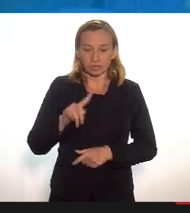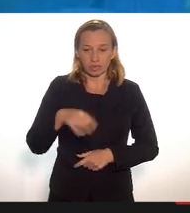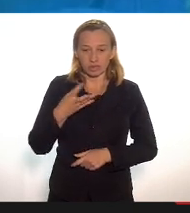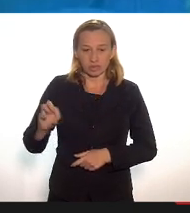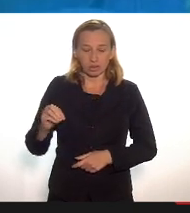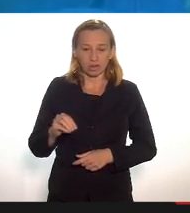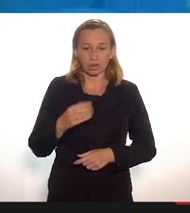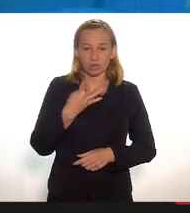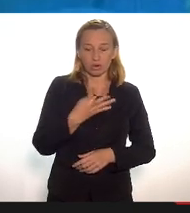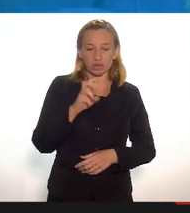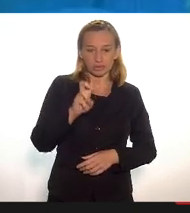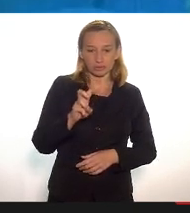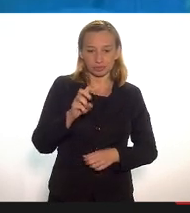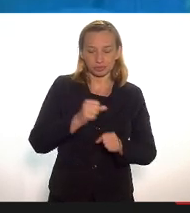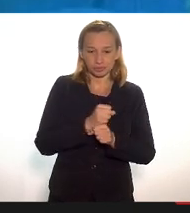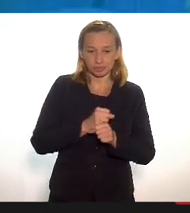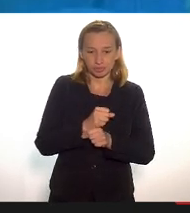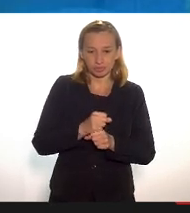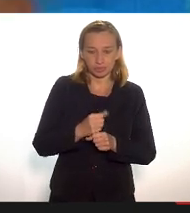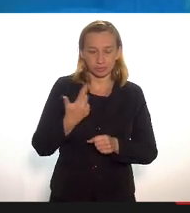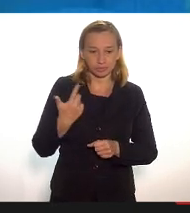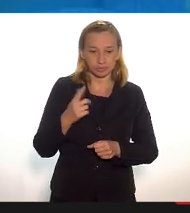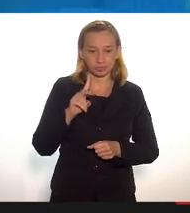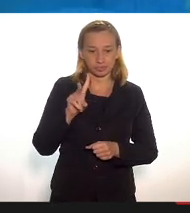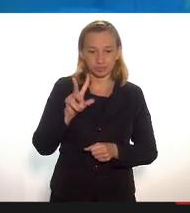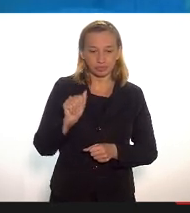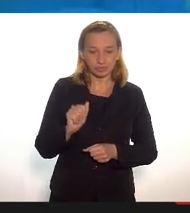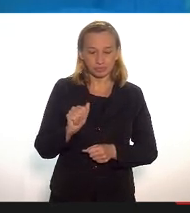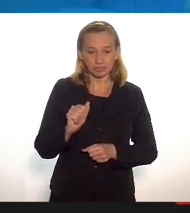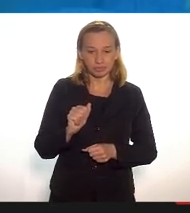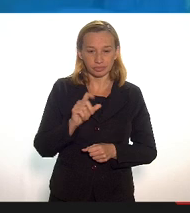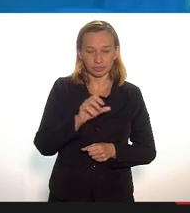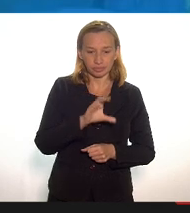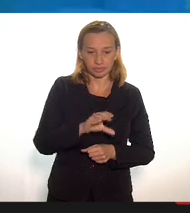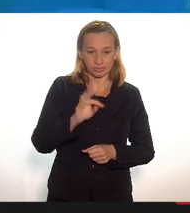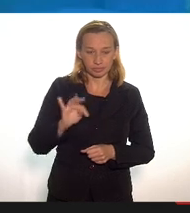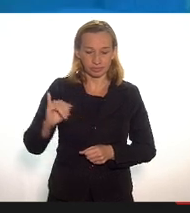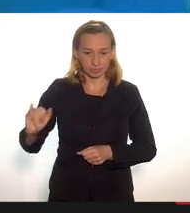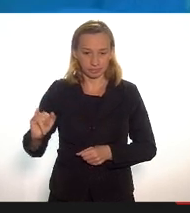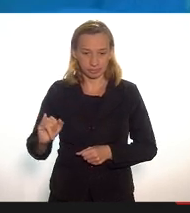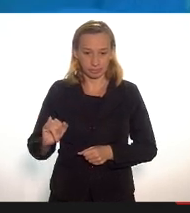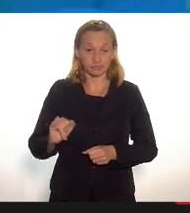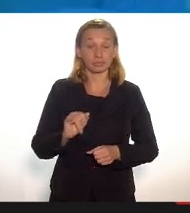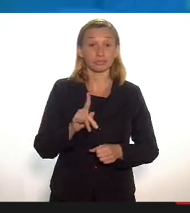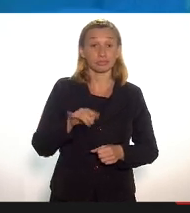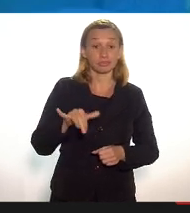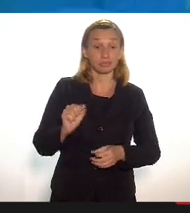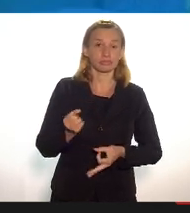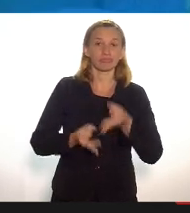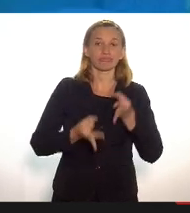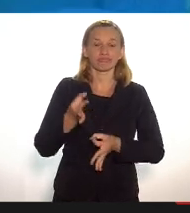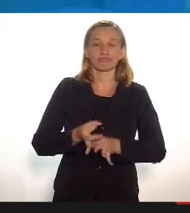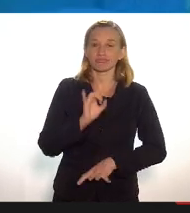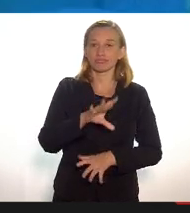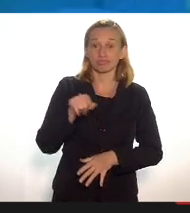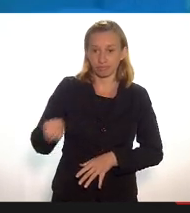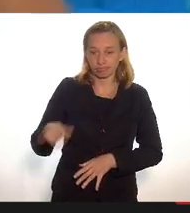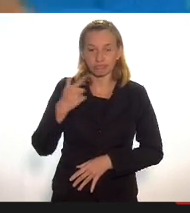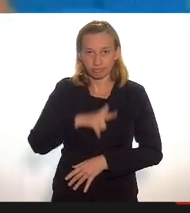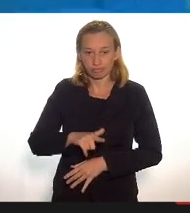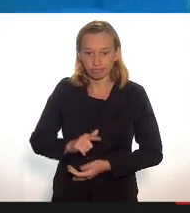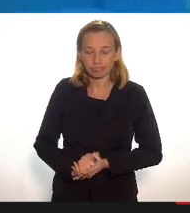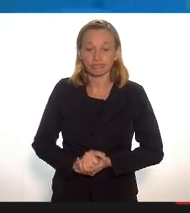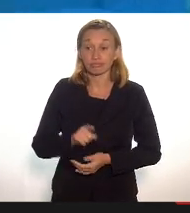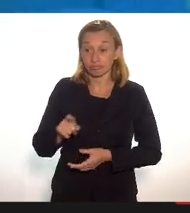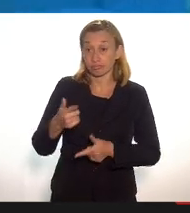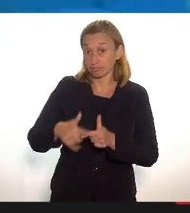anos, qual é o melhor plantão para arrumar uma vaga de CTI antes da Covid? Era o plantão judiciário. É o melhor plantão. Só ali você consegue vaga. O resto... E